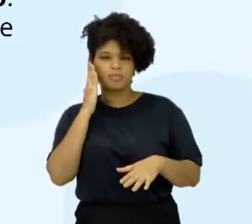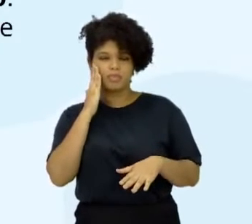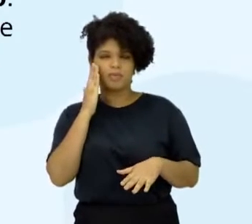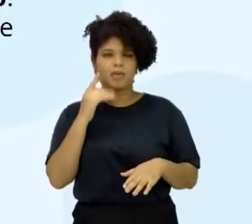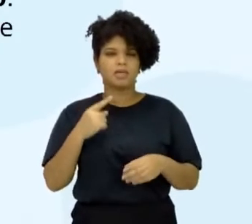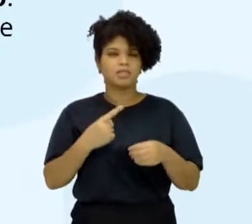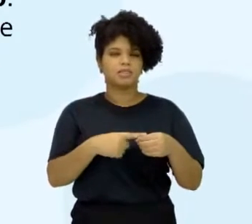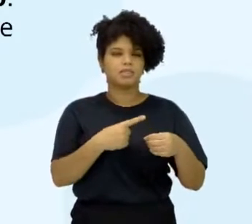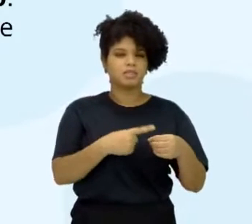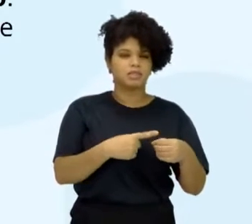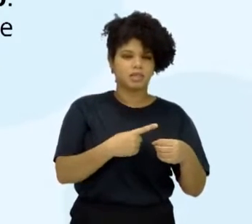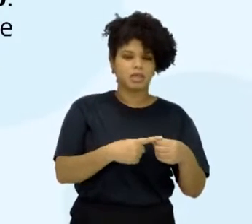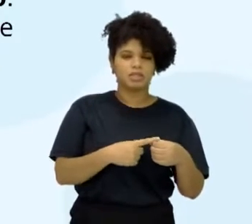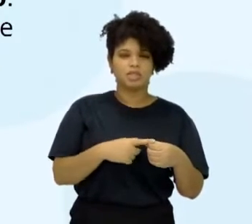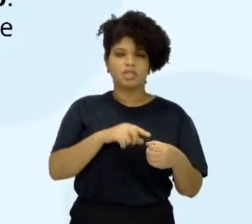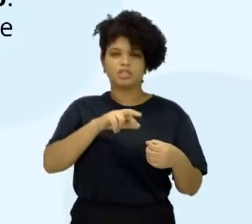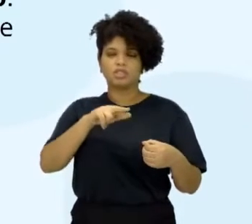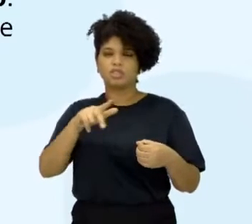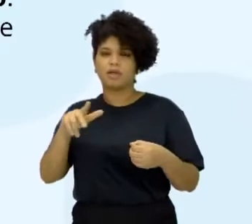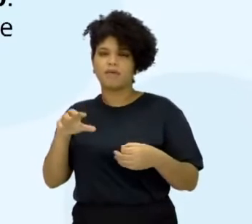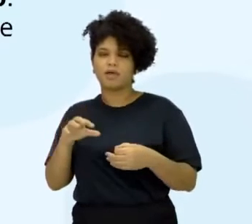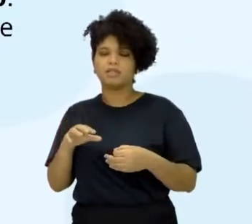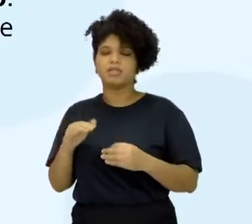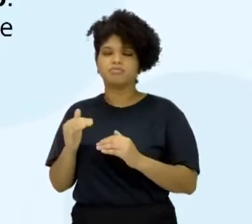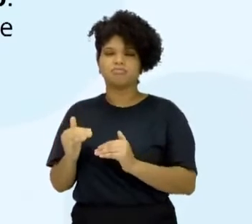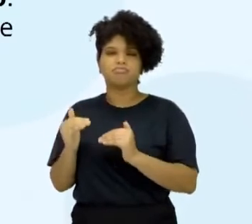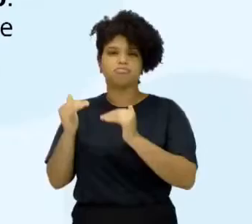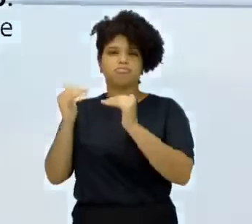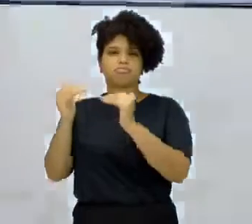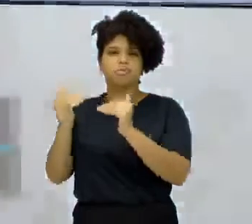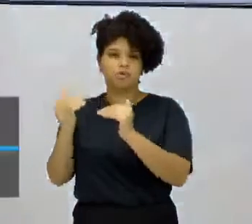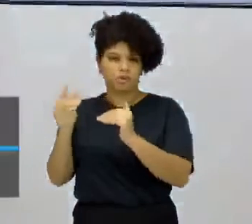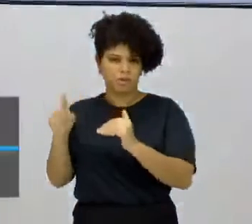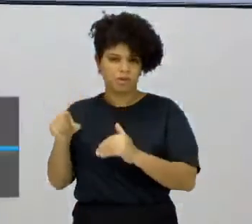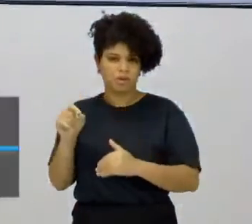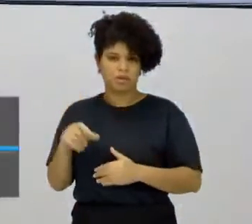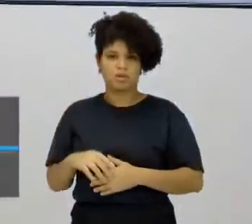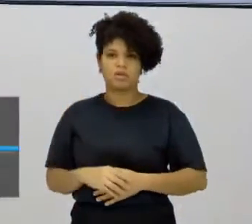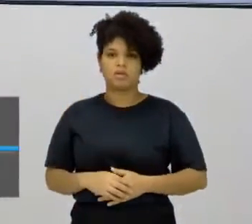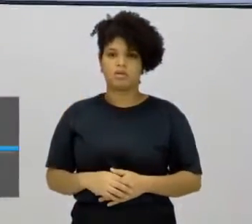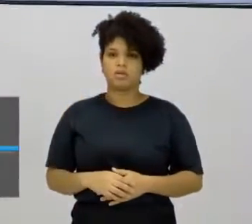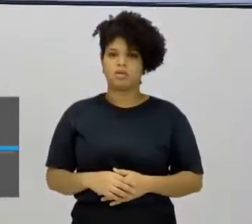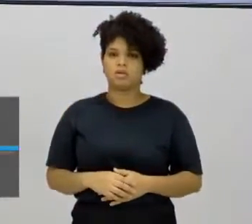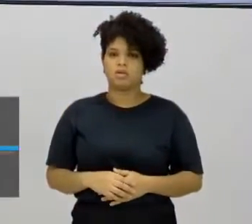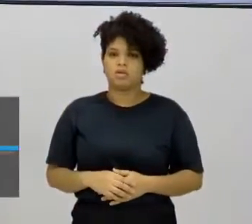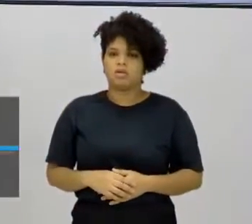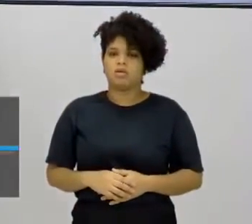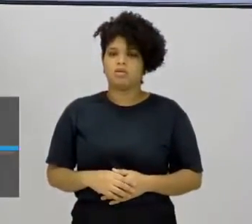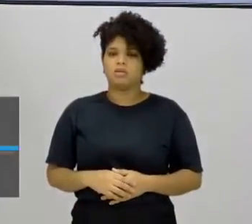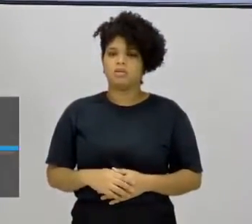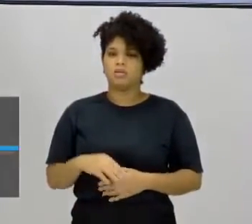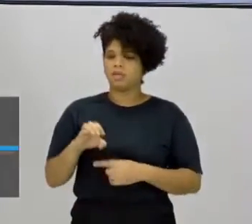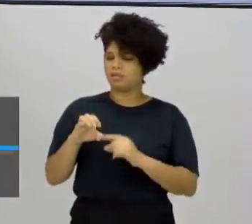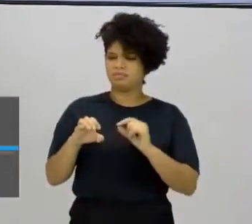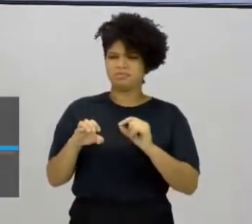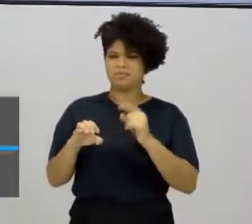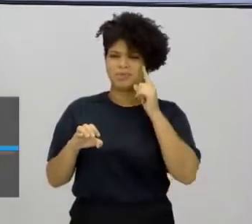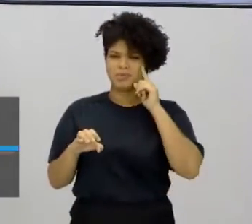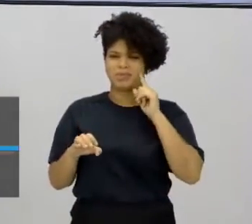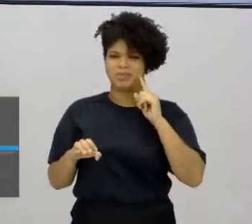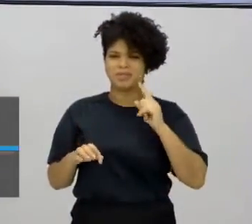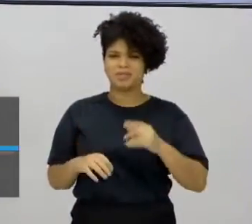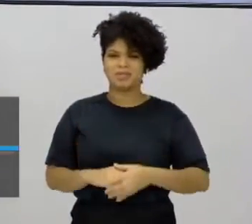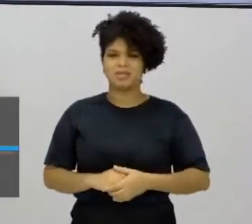cidades e o estabelecimento de suas hierarquias. Só esquece aquele I que está no inclui lá, que não sei como é que apareceu lá, mas tudo